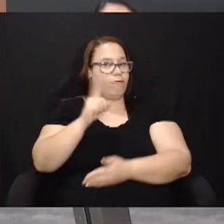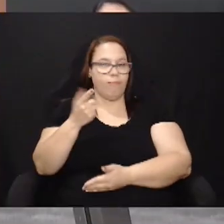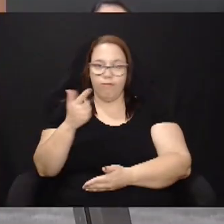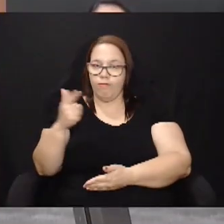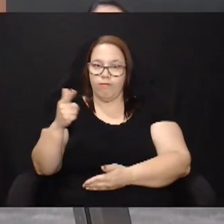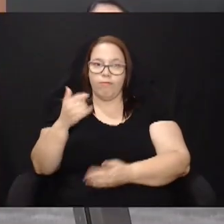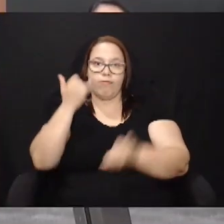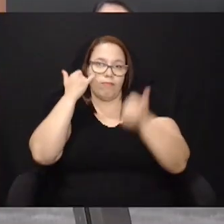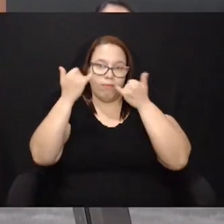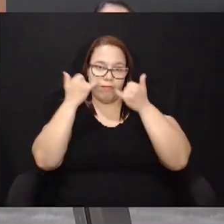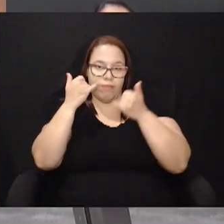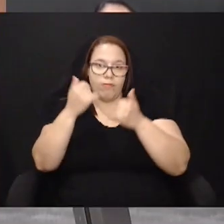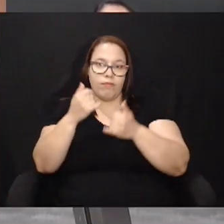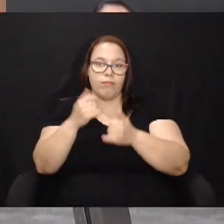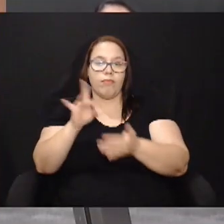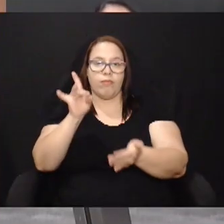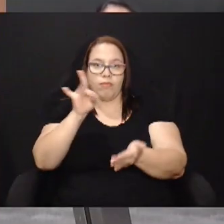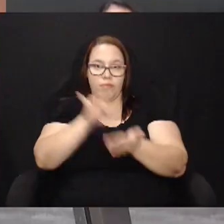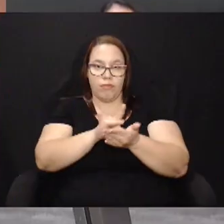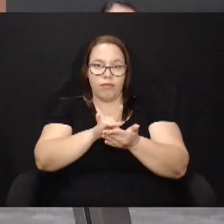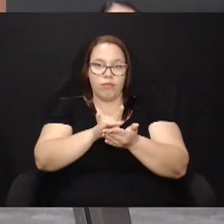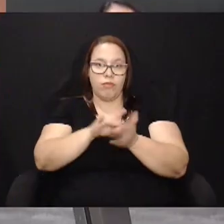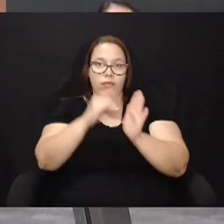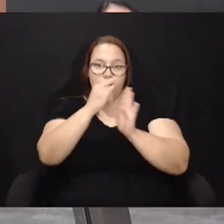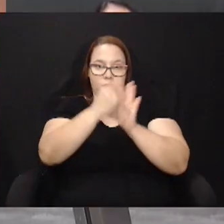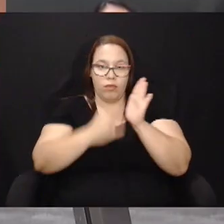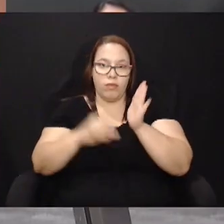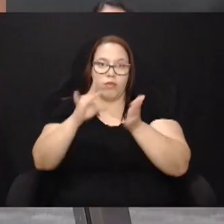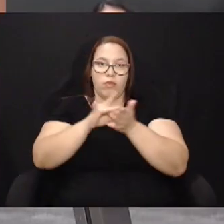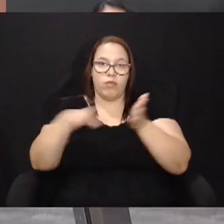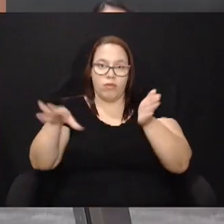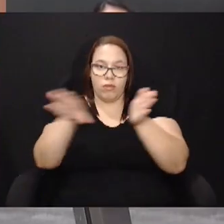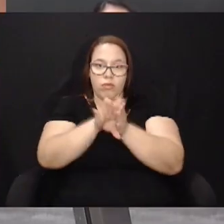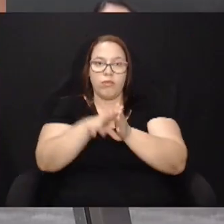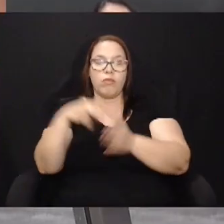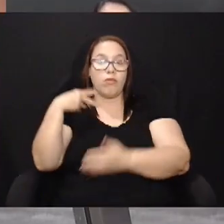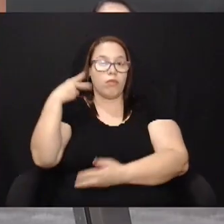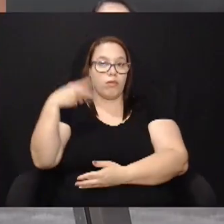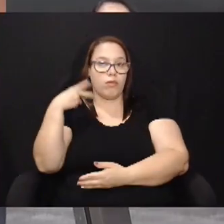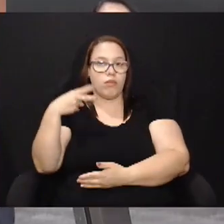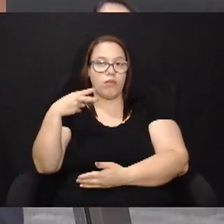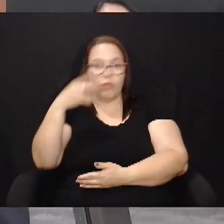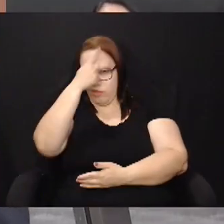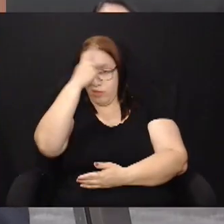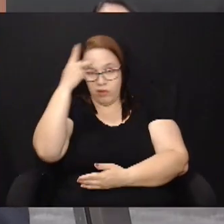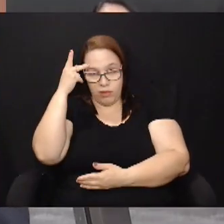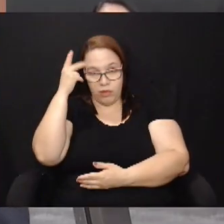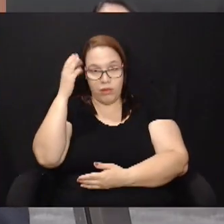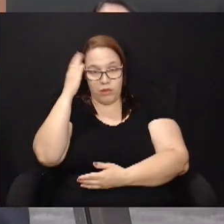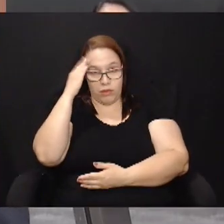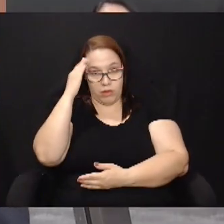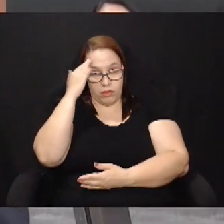de forma oficial, que é um documento oficial que chega para a Câmara de Vereadores, para que os moradores possam tomar ciência.